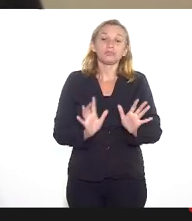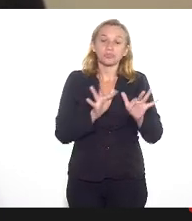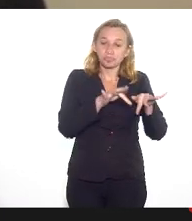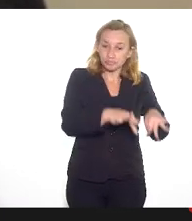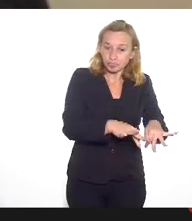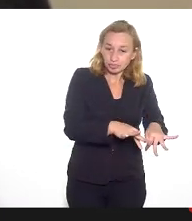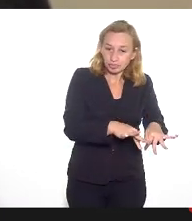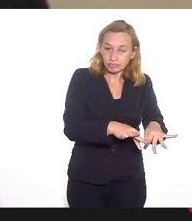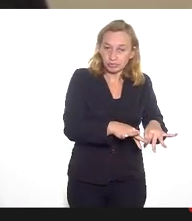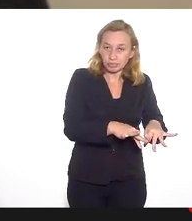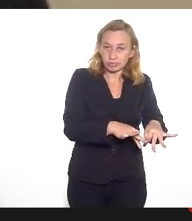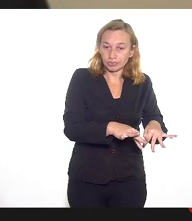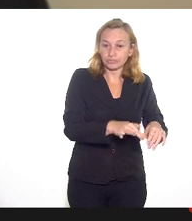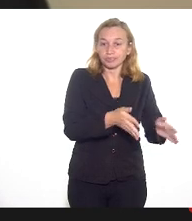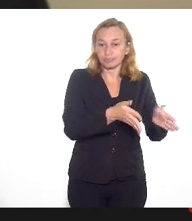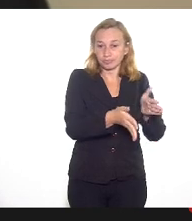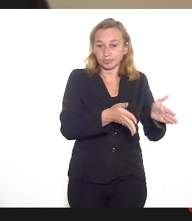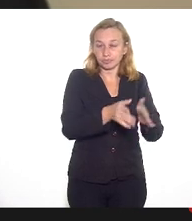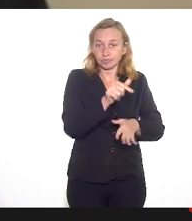útil dele.